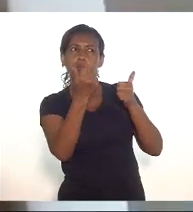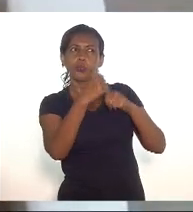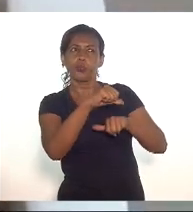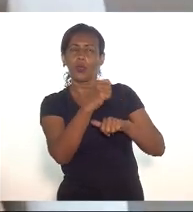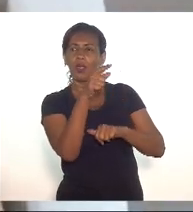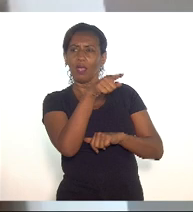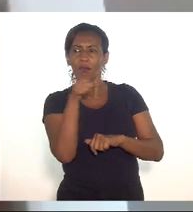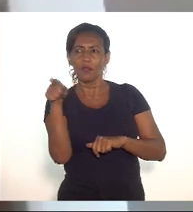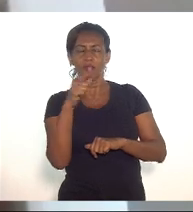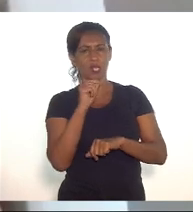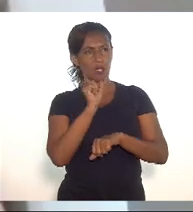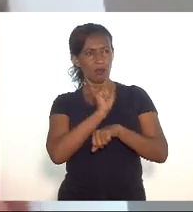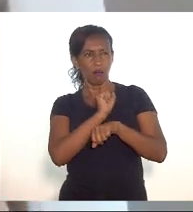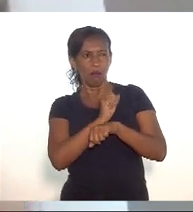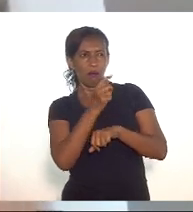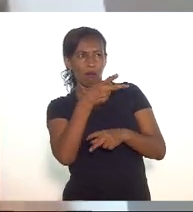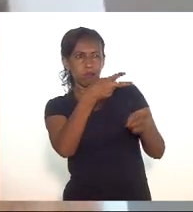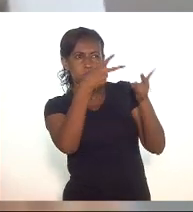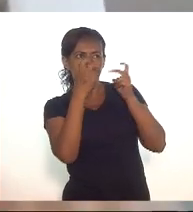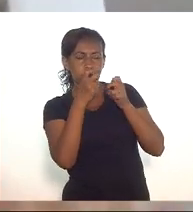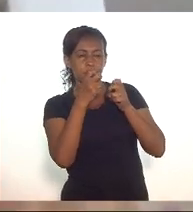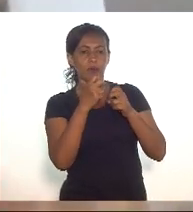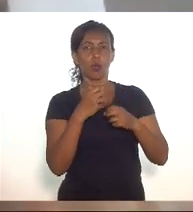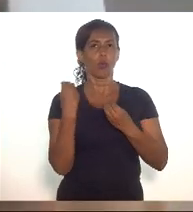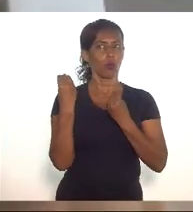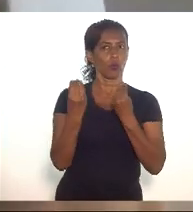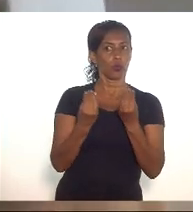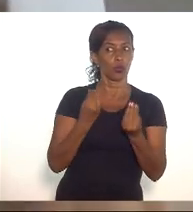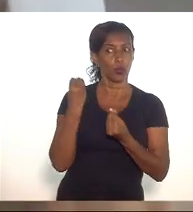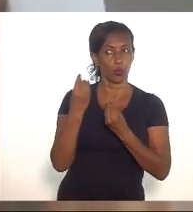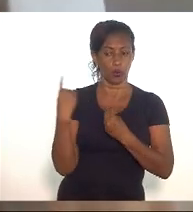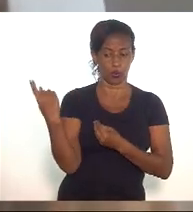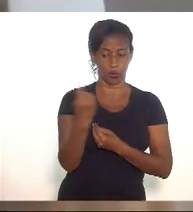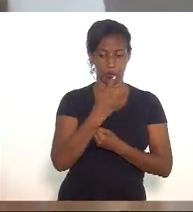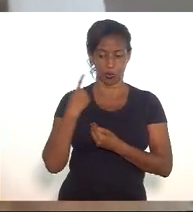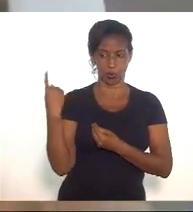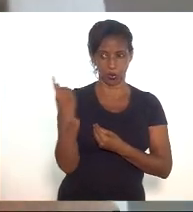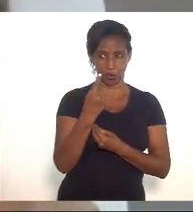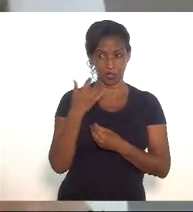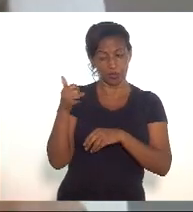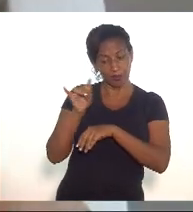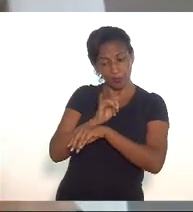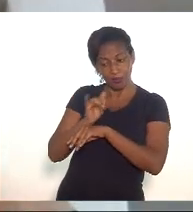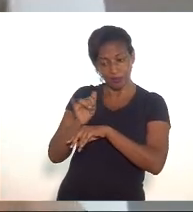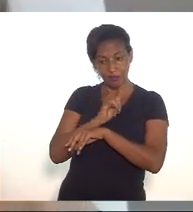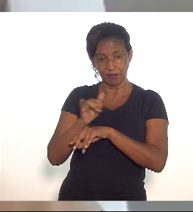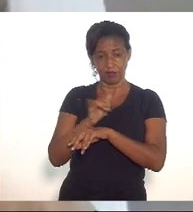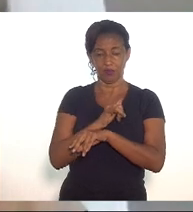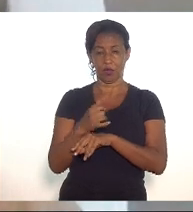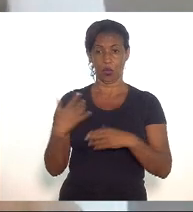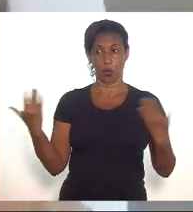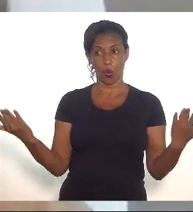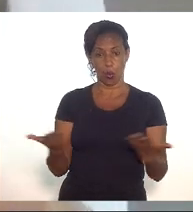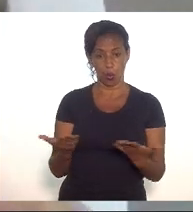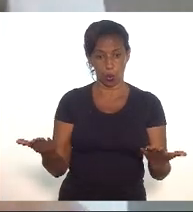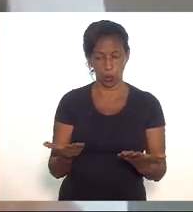é aquilo que ela espera. Então, quer dizer, nós estamos no construto. Mas, repito, hoje a gente